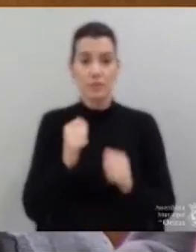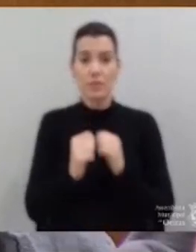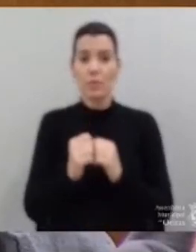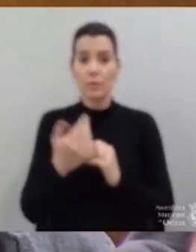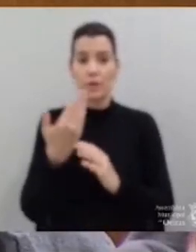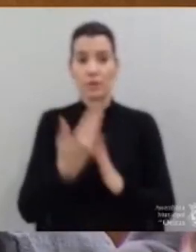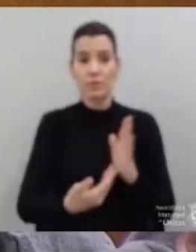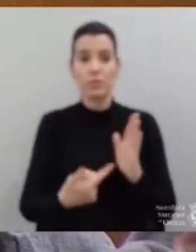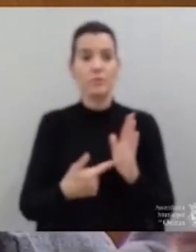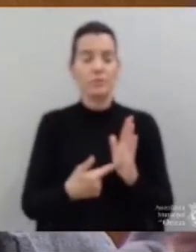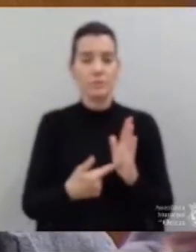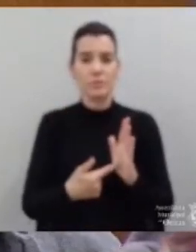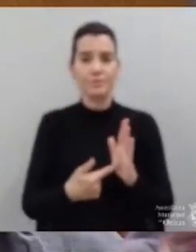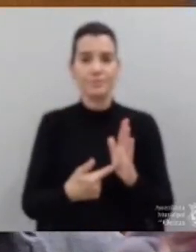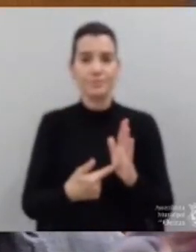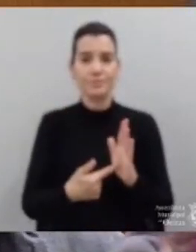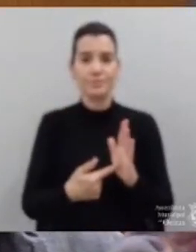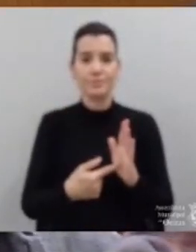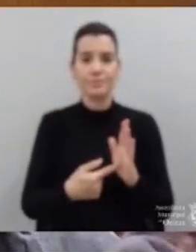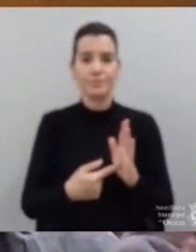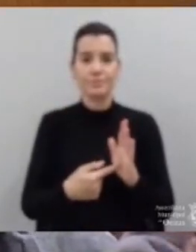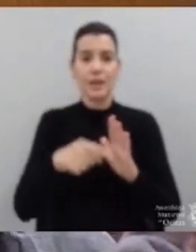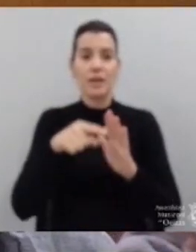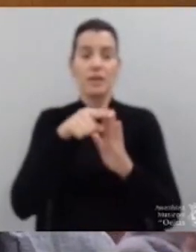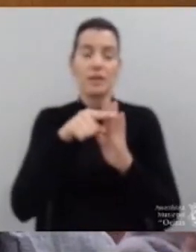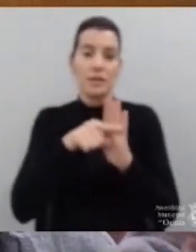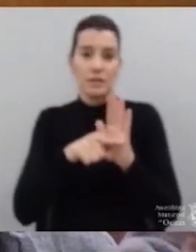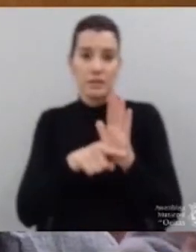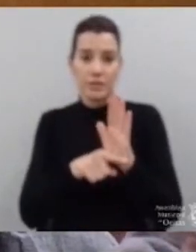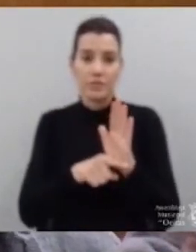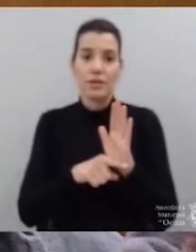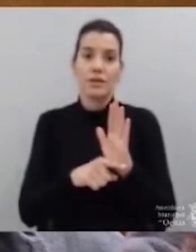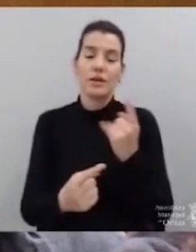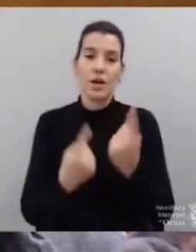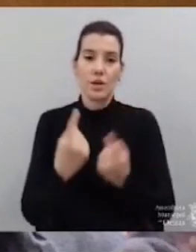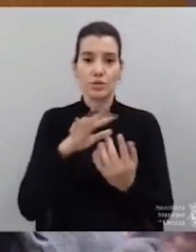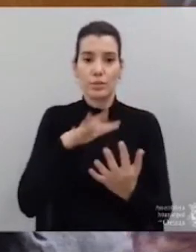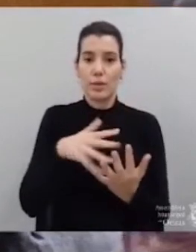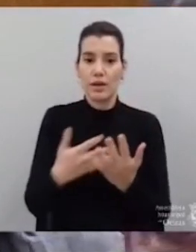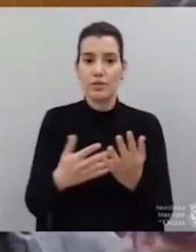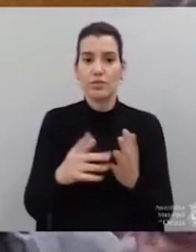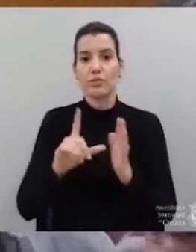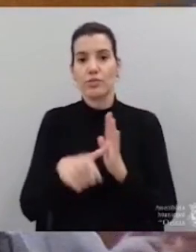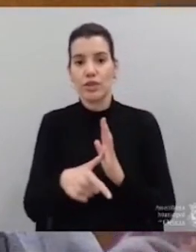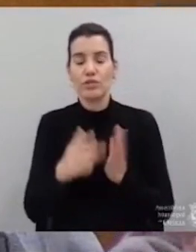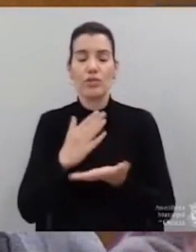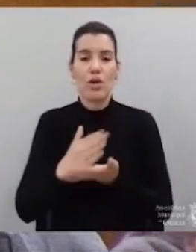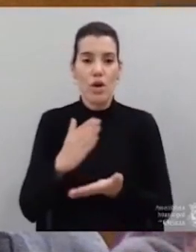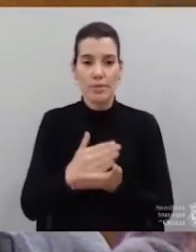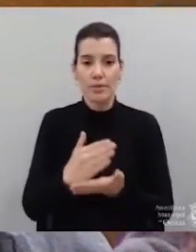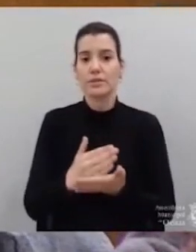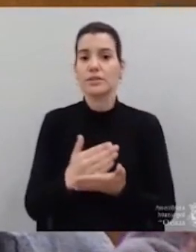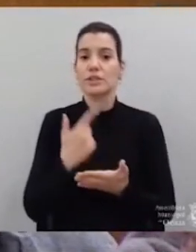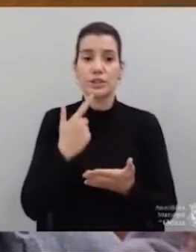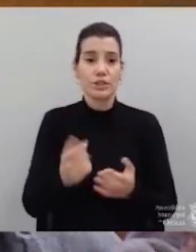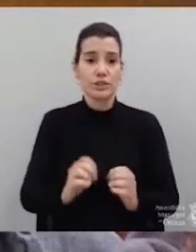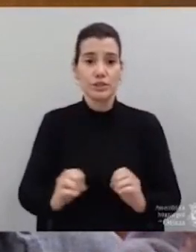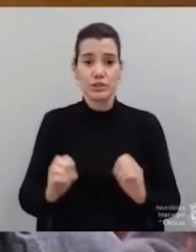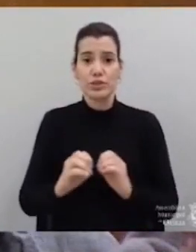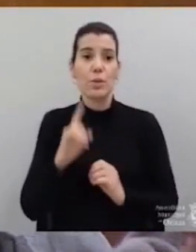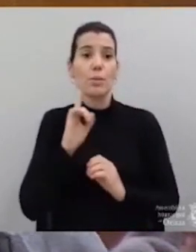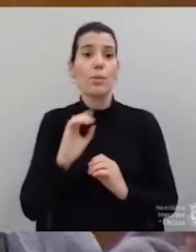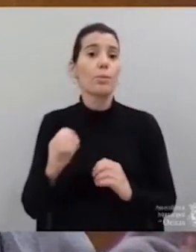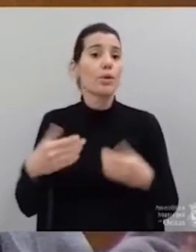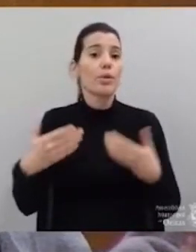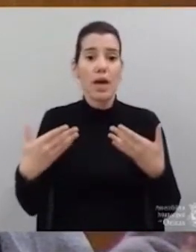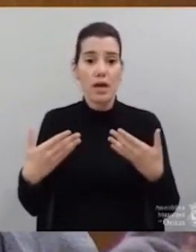apresentado é uma listagem extensiva de alguns planos, projetos e obras, sem qualquer indicação de prioridades e que no